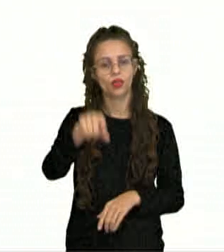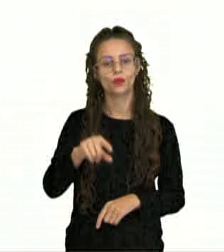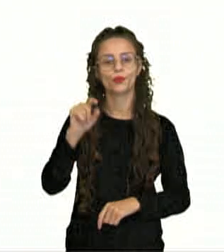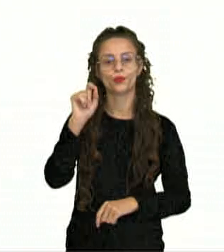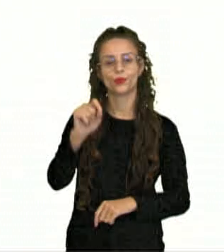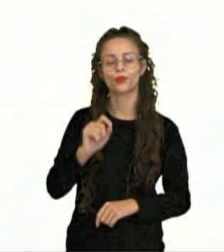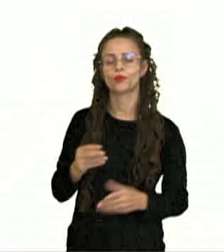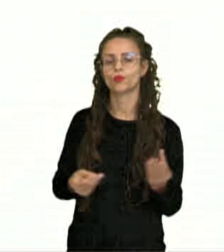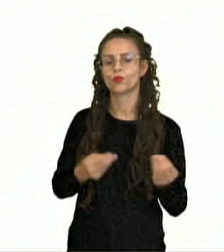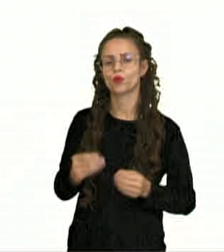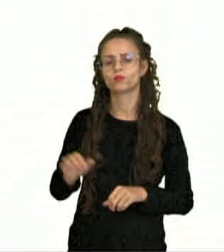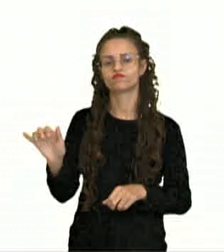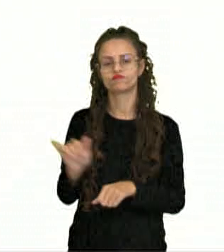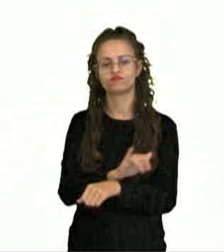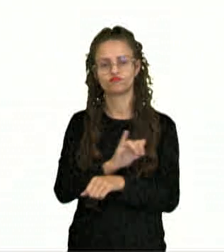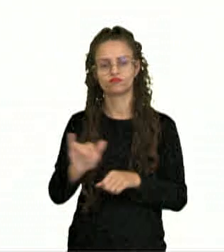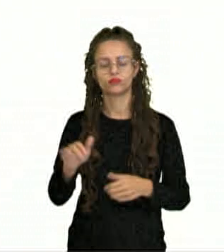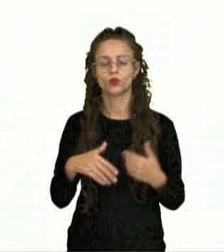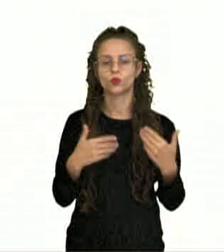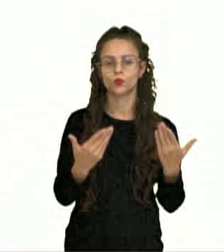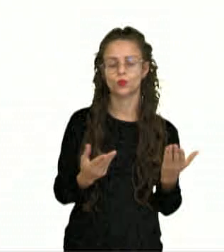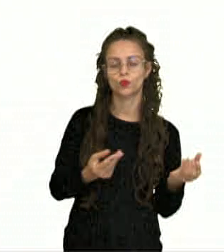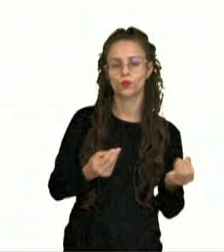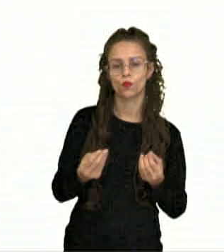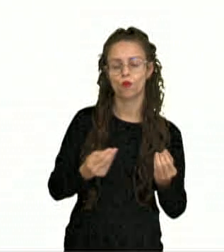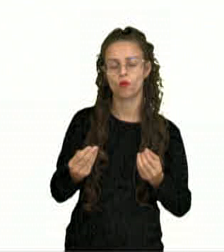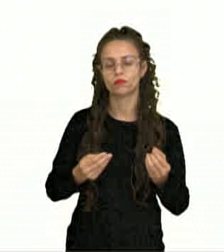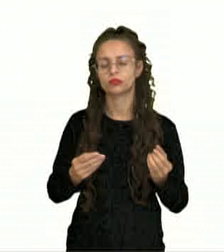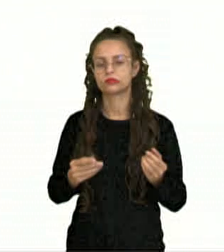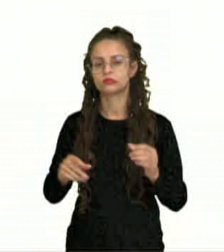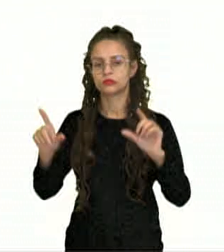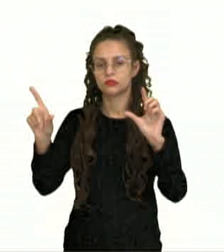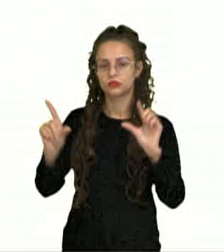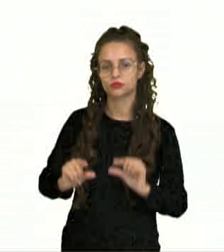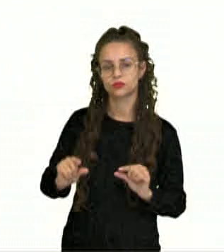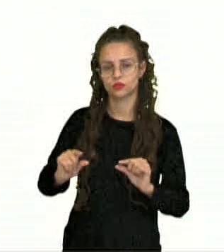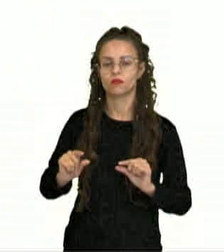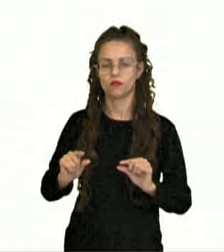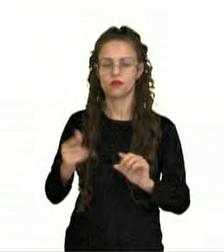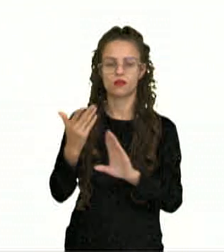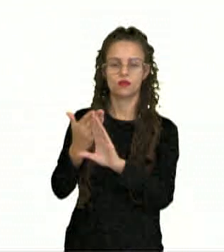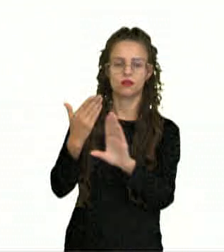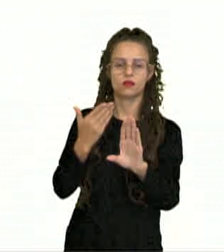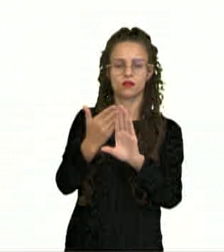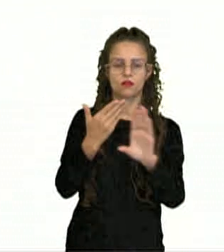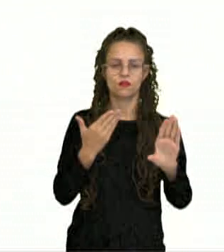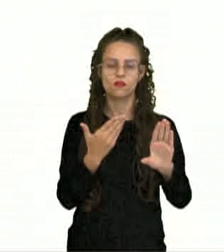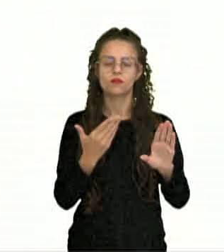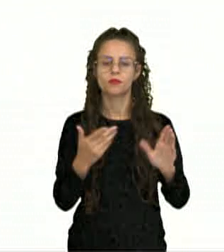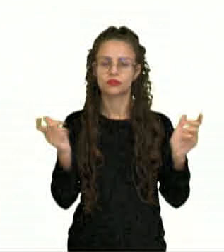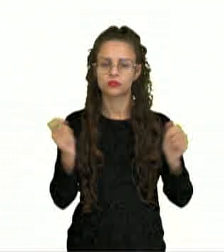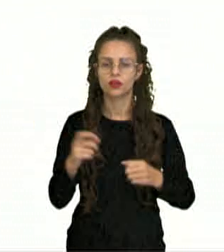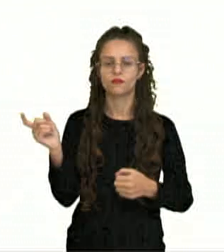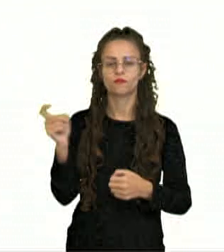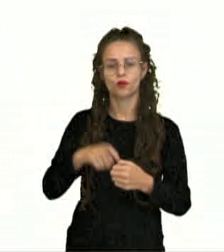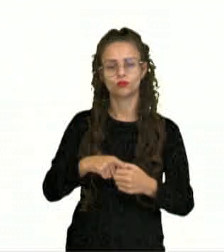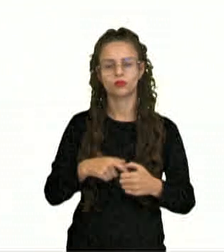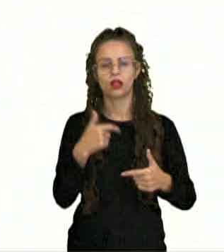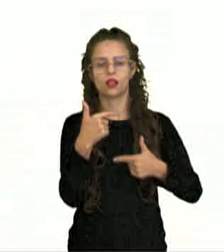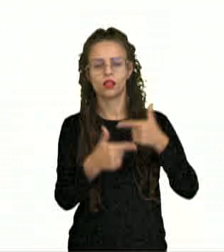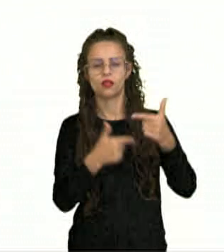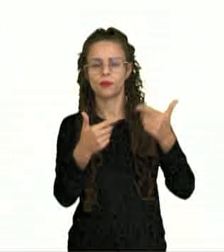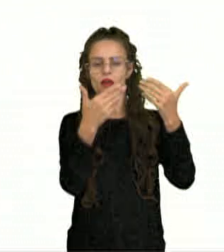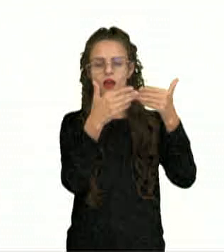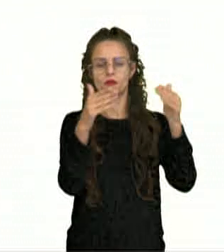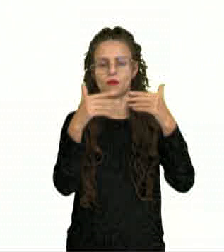determinar como e quando afrouxar as determinações de isolamento para retomar a realidade habitual.